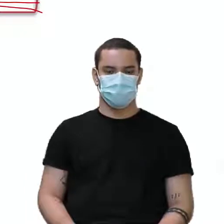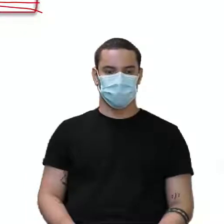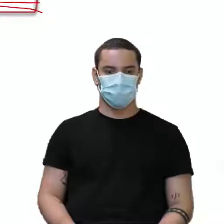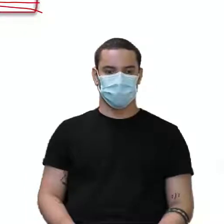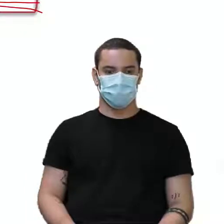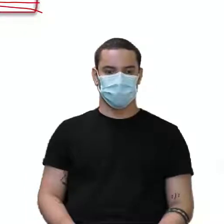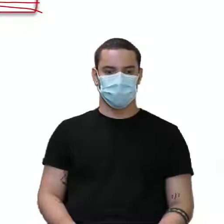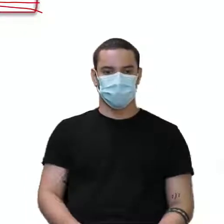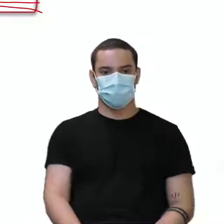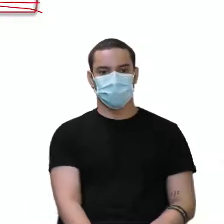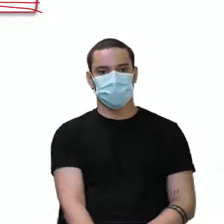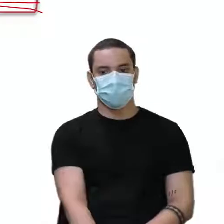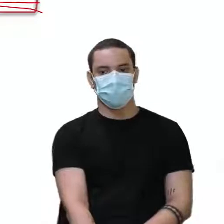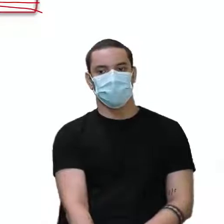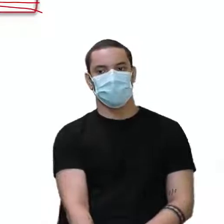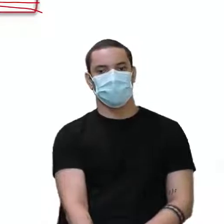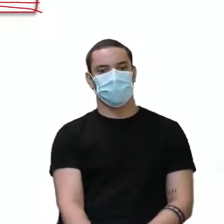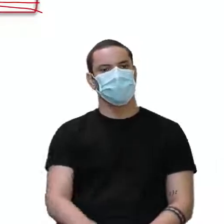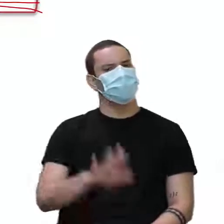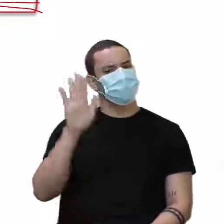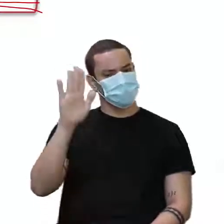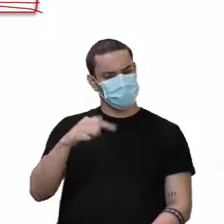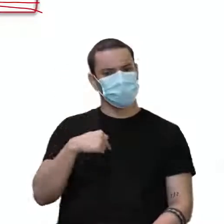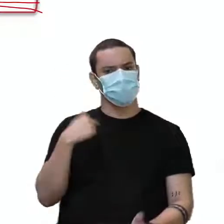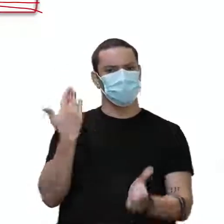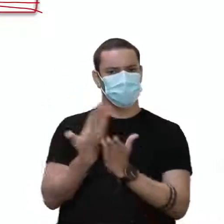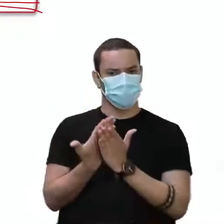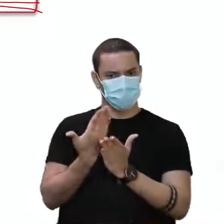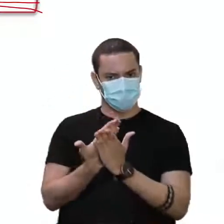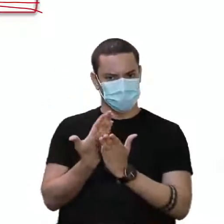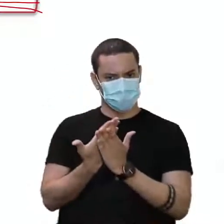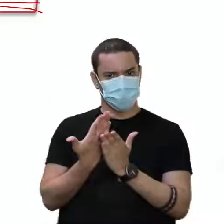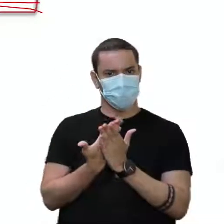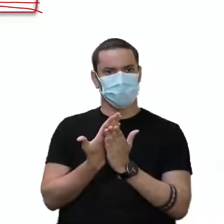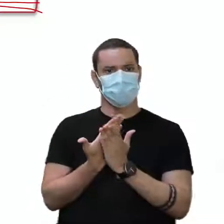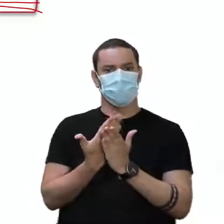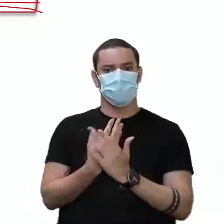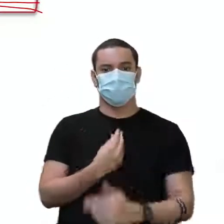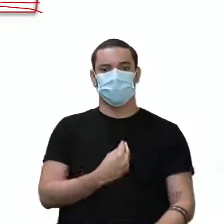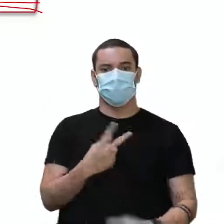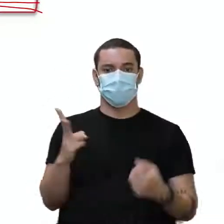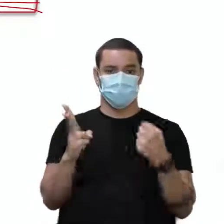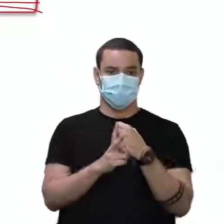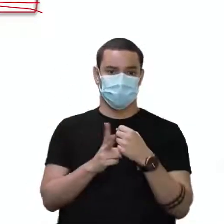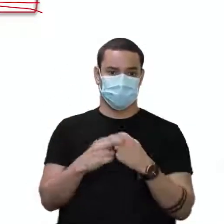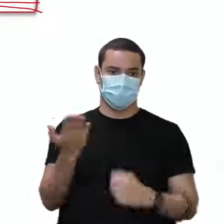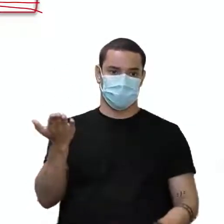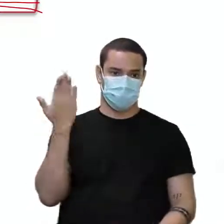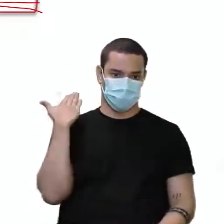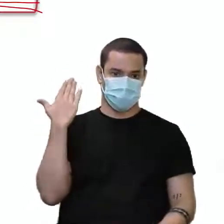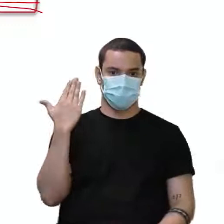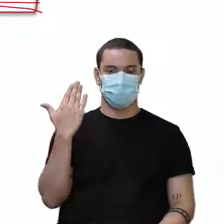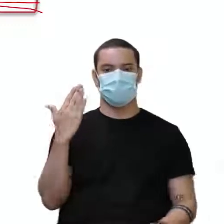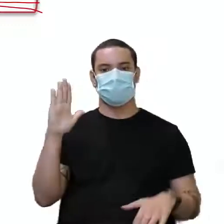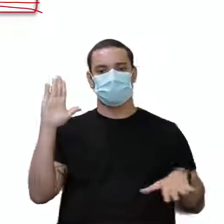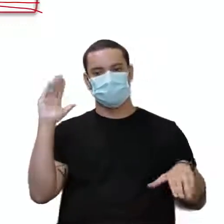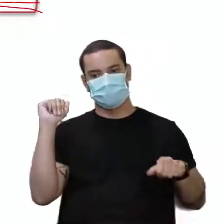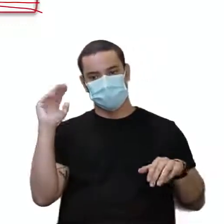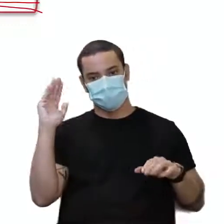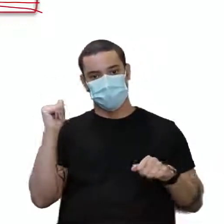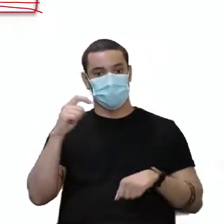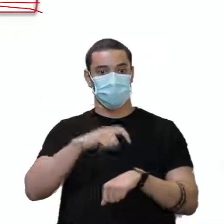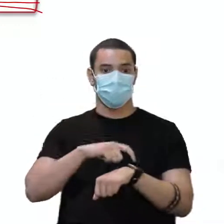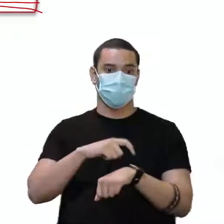ele falou bem específico. Ah, eu estudei o verbo no passado, regular, espanhol, há um